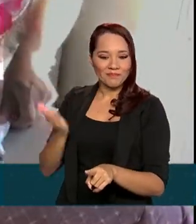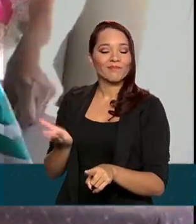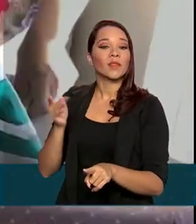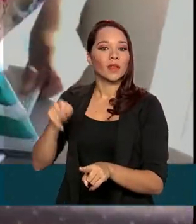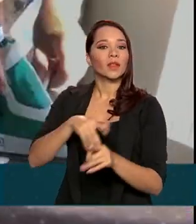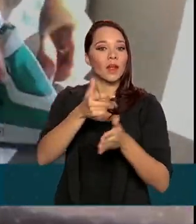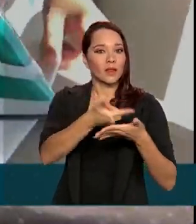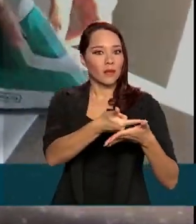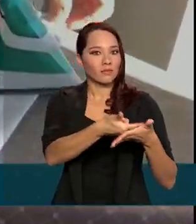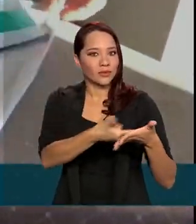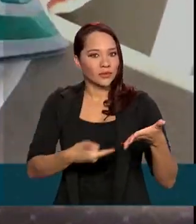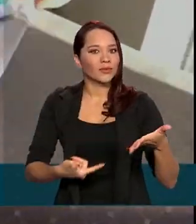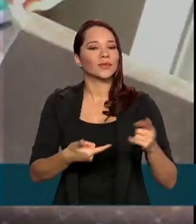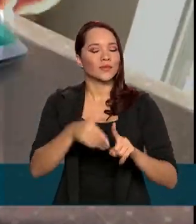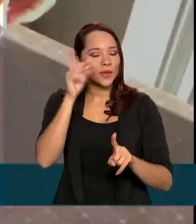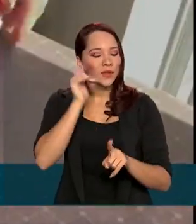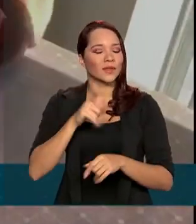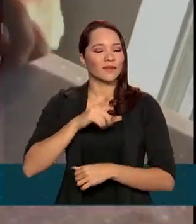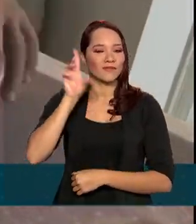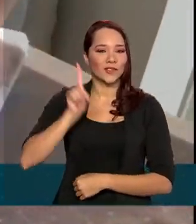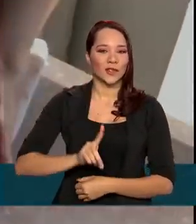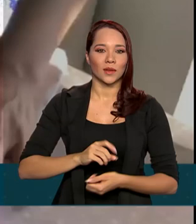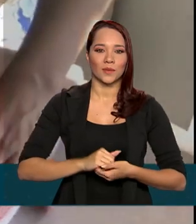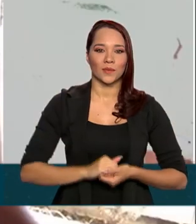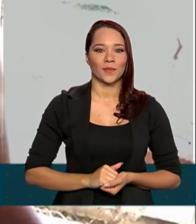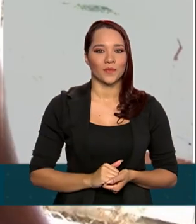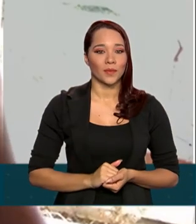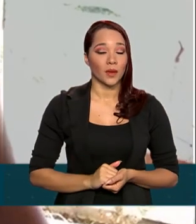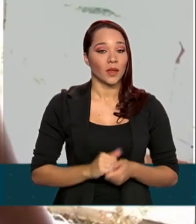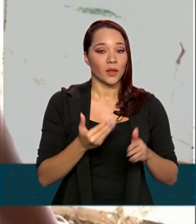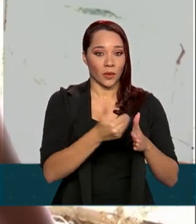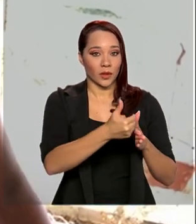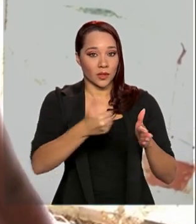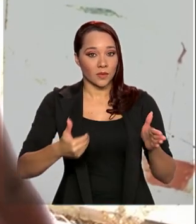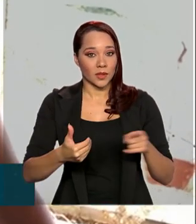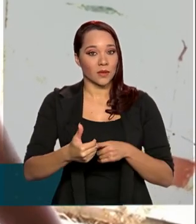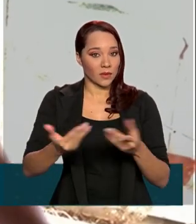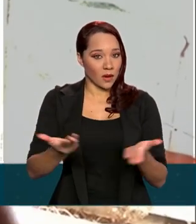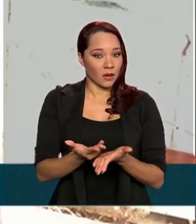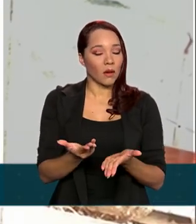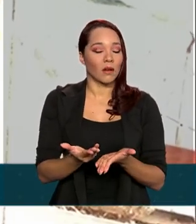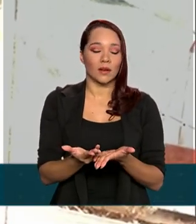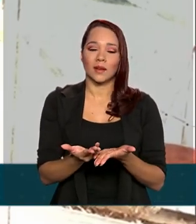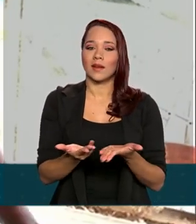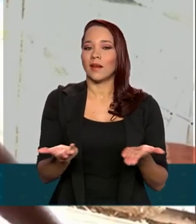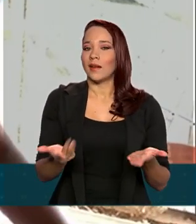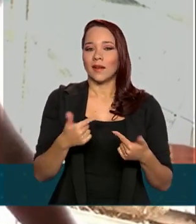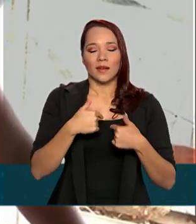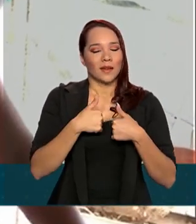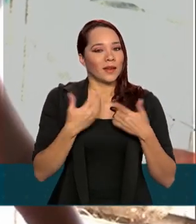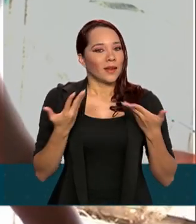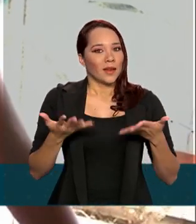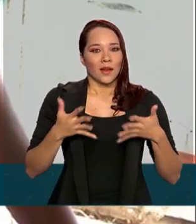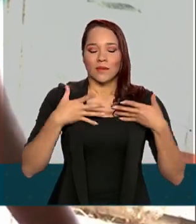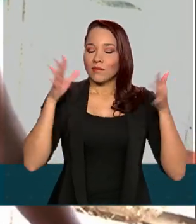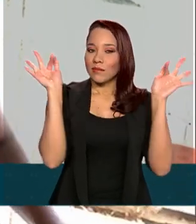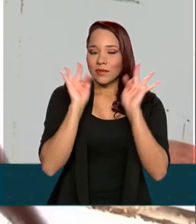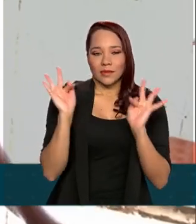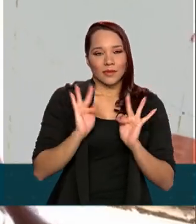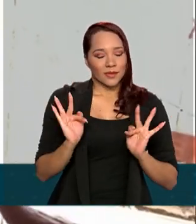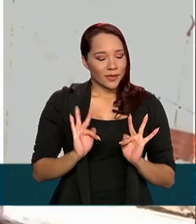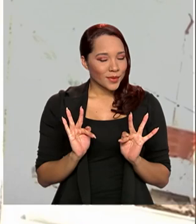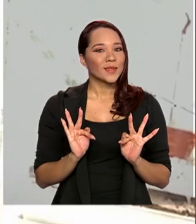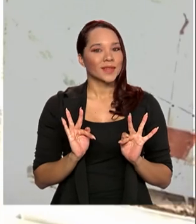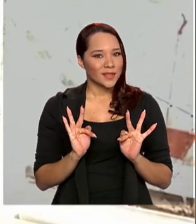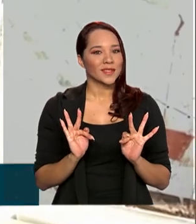que está na lista de contemplados. Com a antecipação agora, nossa, eu fiquei muito feliz mesmo,